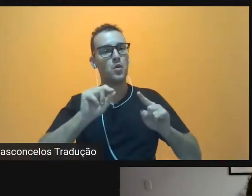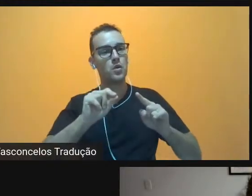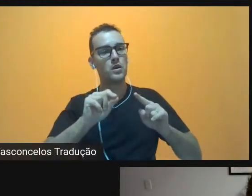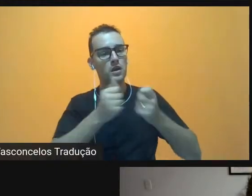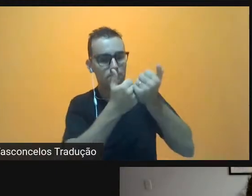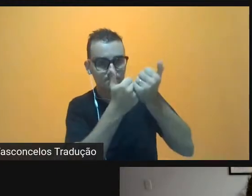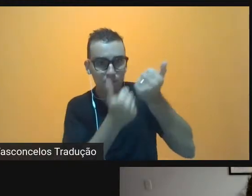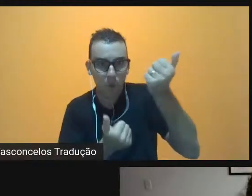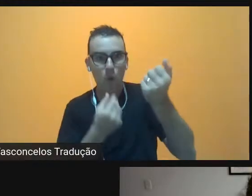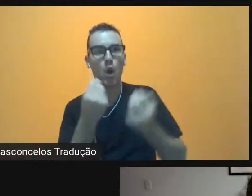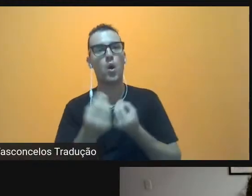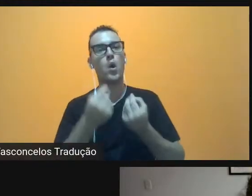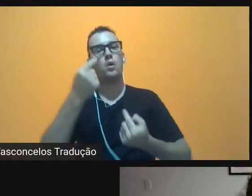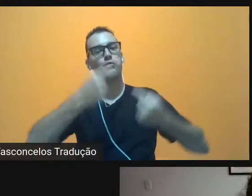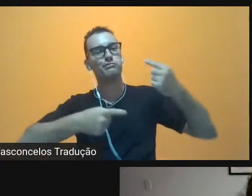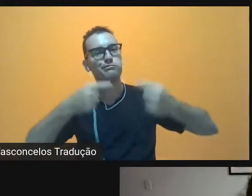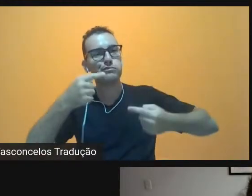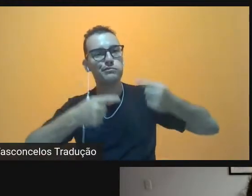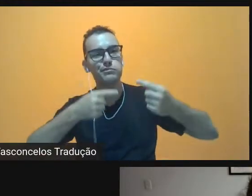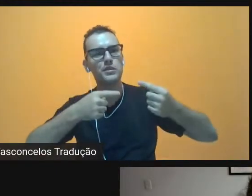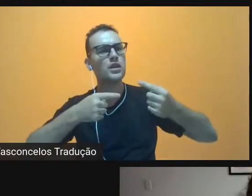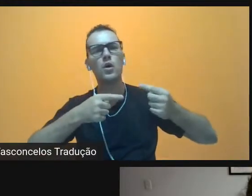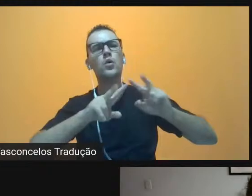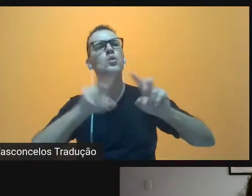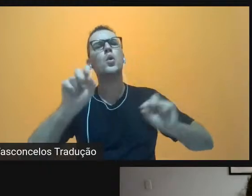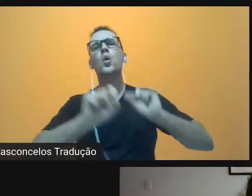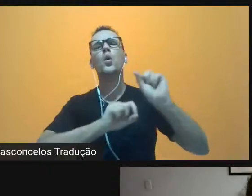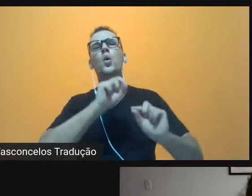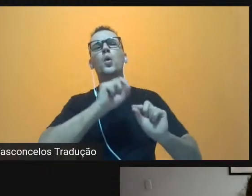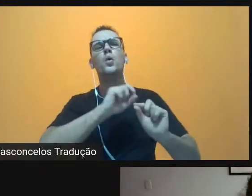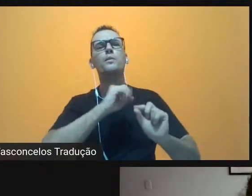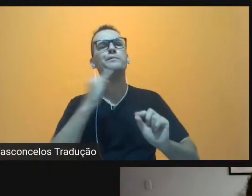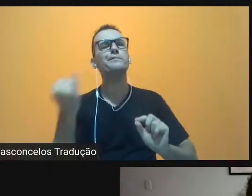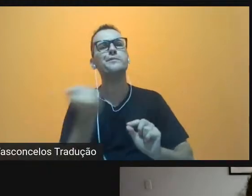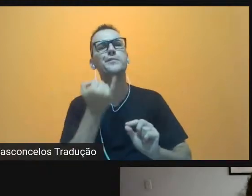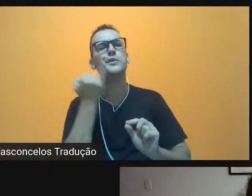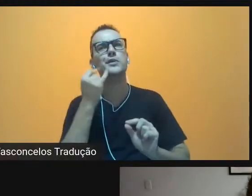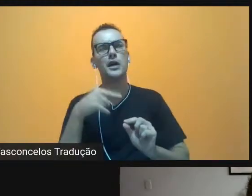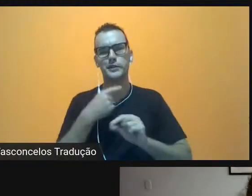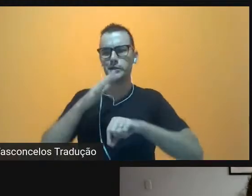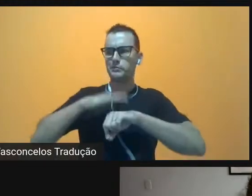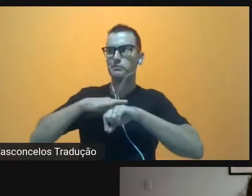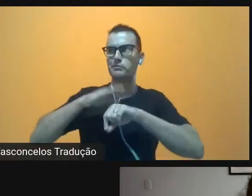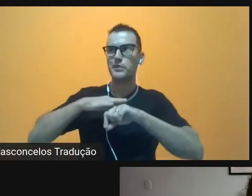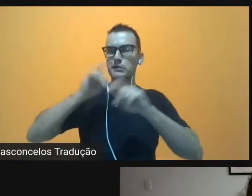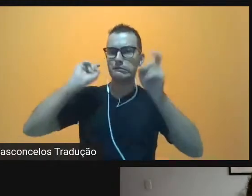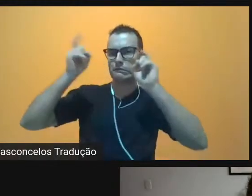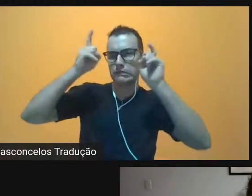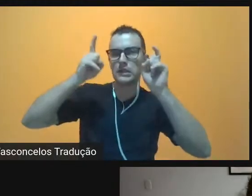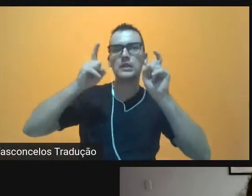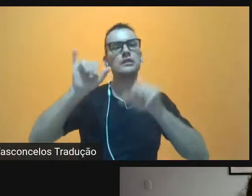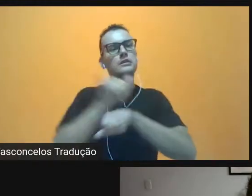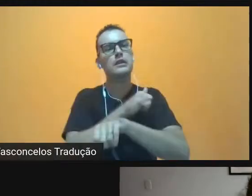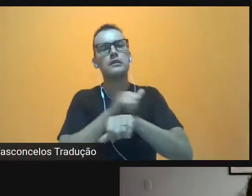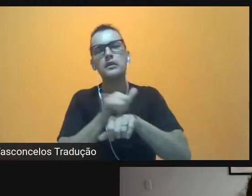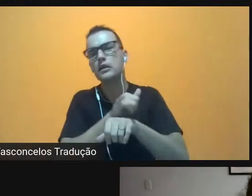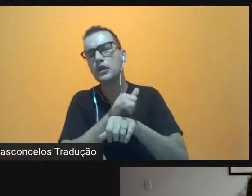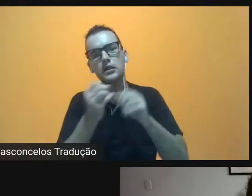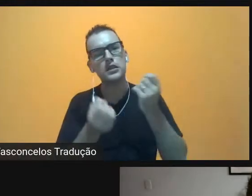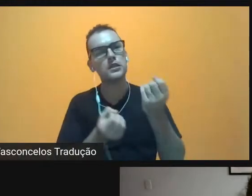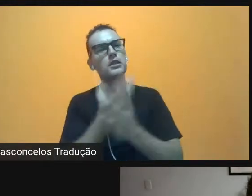discussão sobre a importância da gente estar criando caminhos, né, de acessibilizar as pessoas